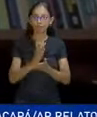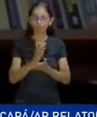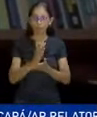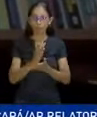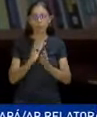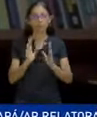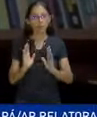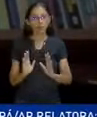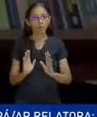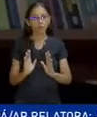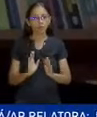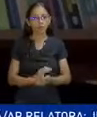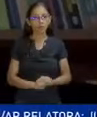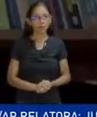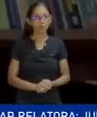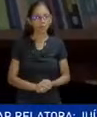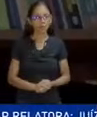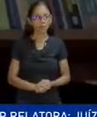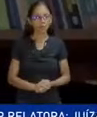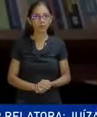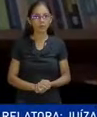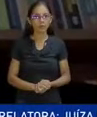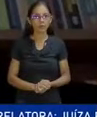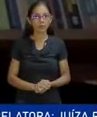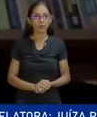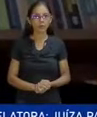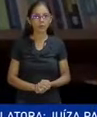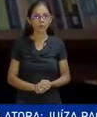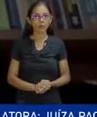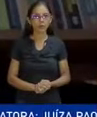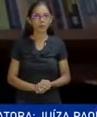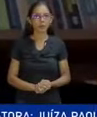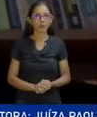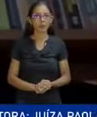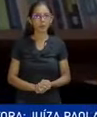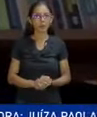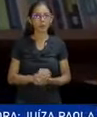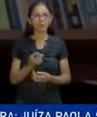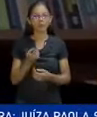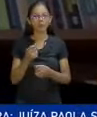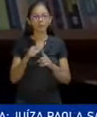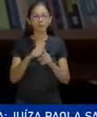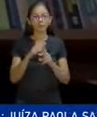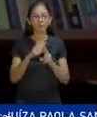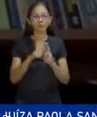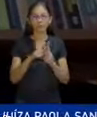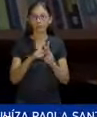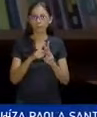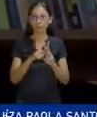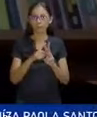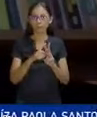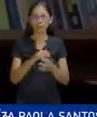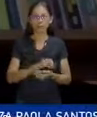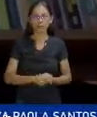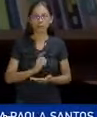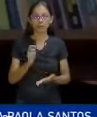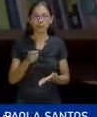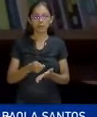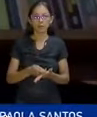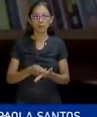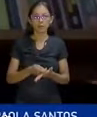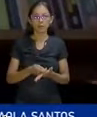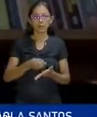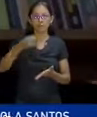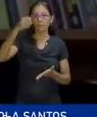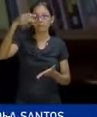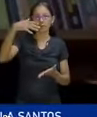como a ressalva se deve por conta de 3 meses que se pagaram as contas de energia com